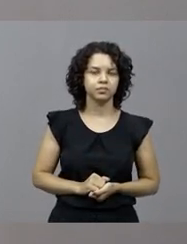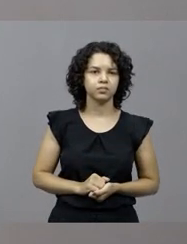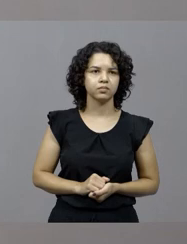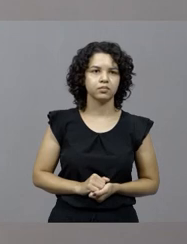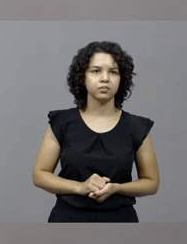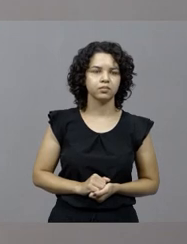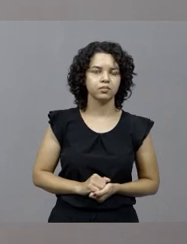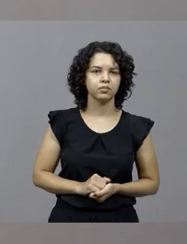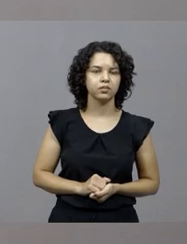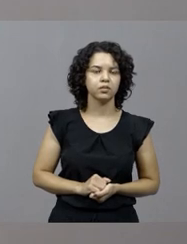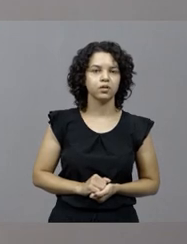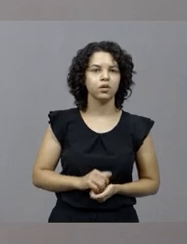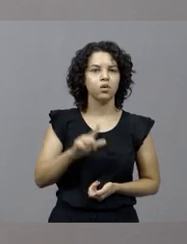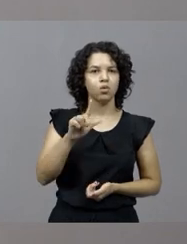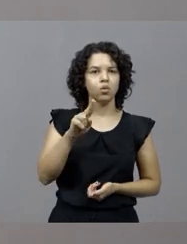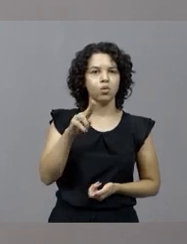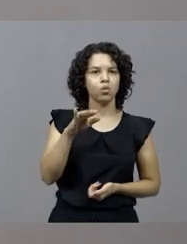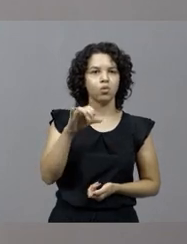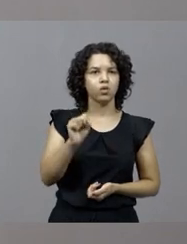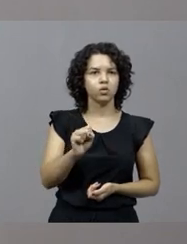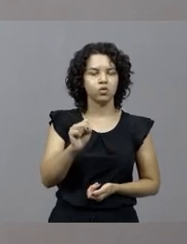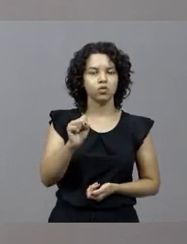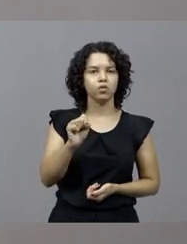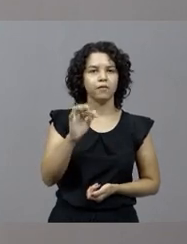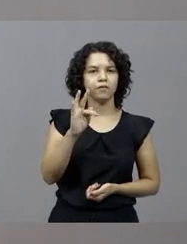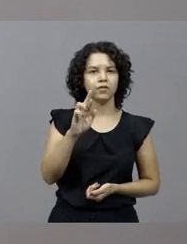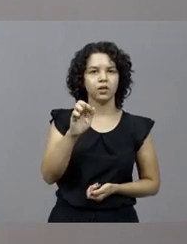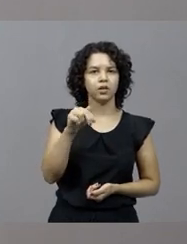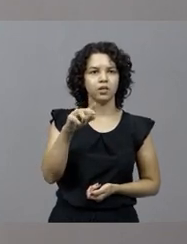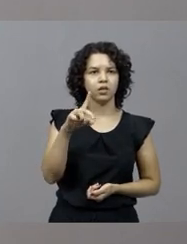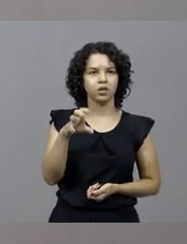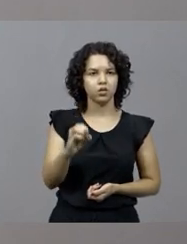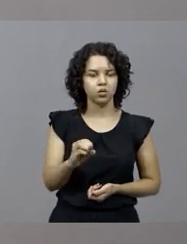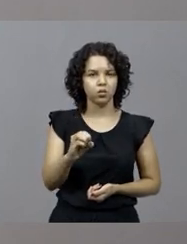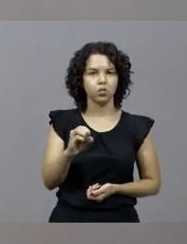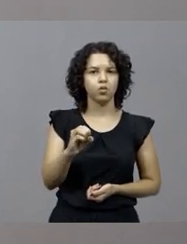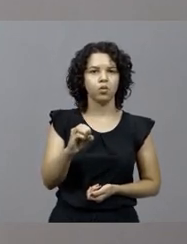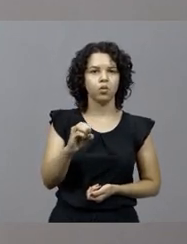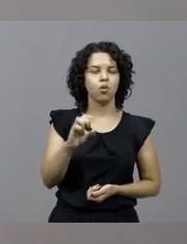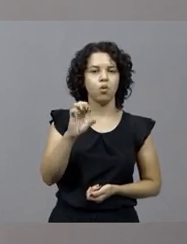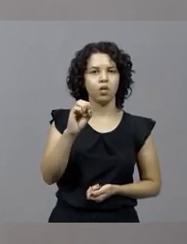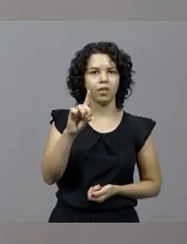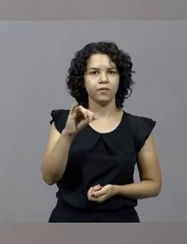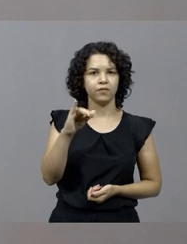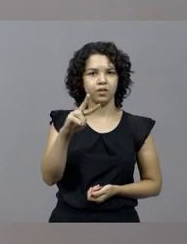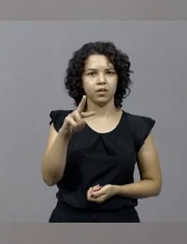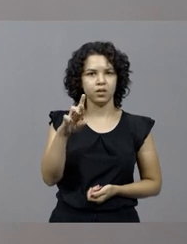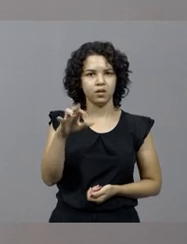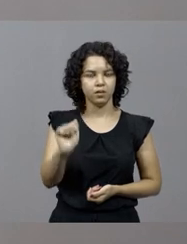Luiz Fernando de Oliveira. Luiz Fernando de Oliveira.